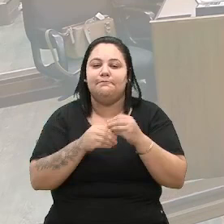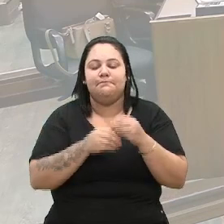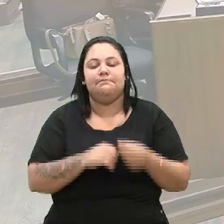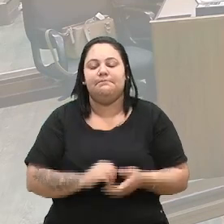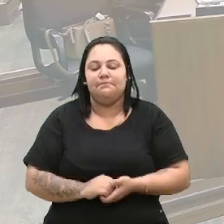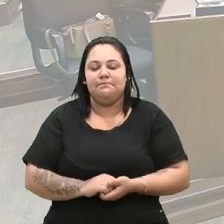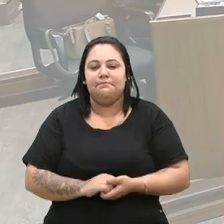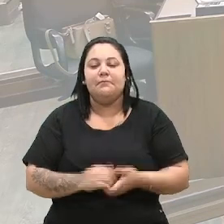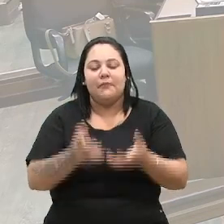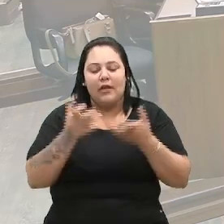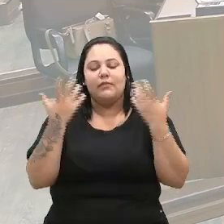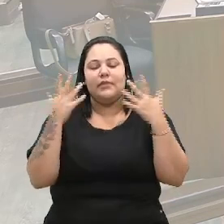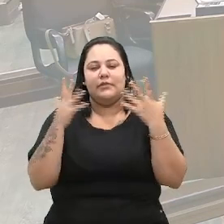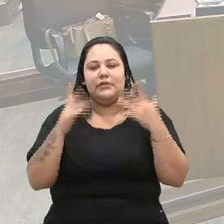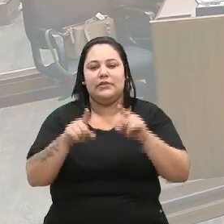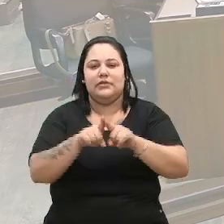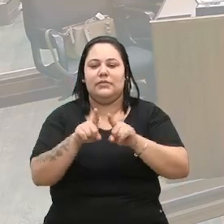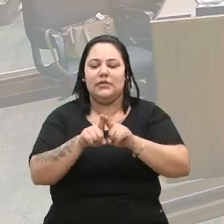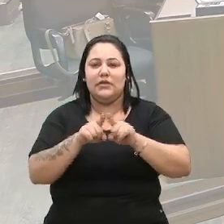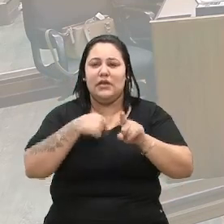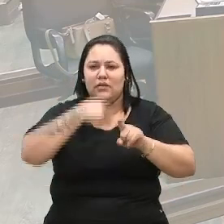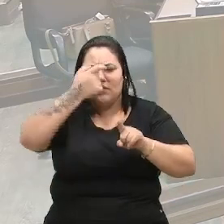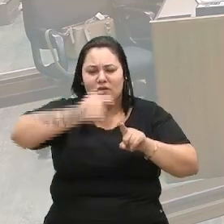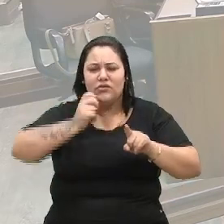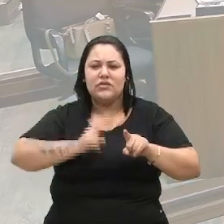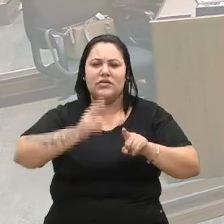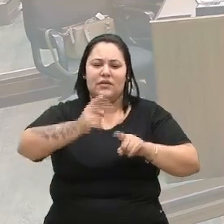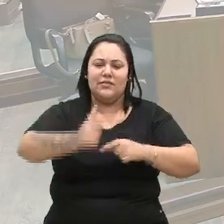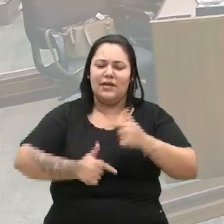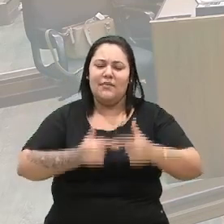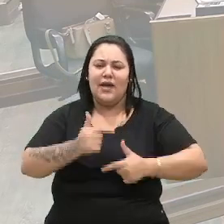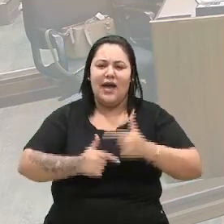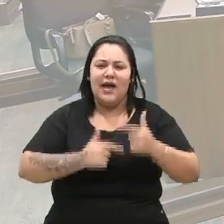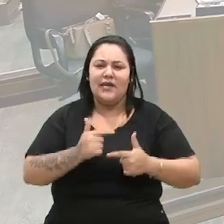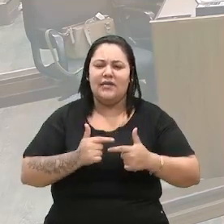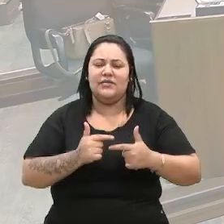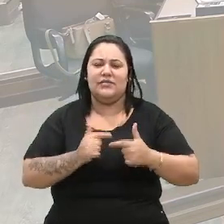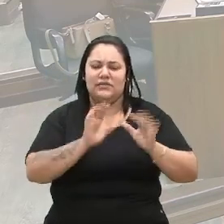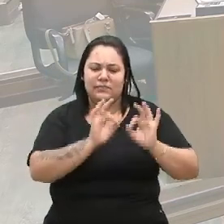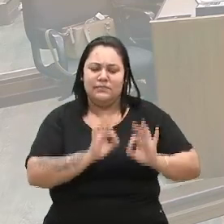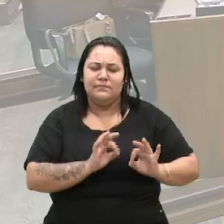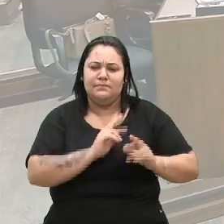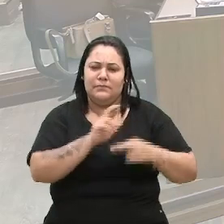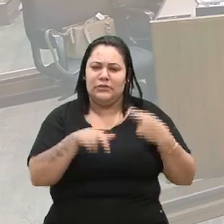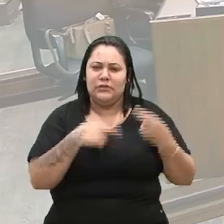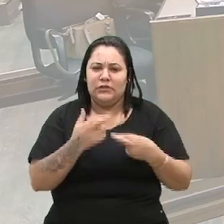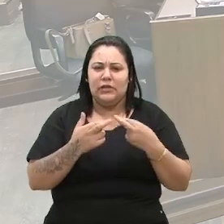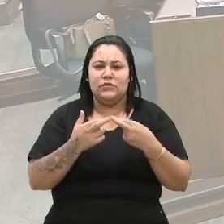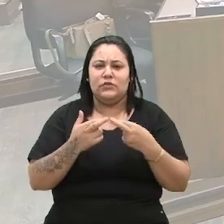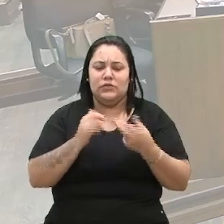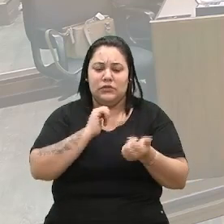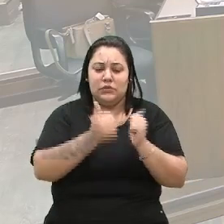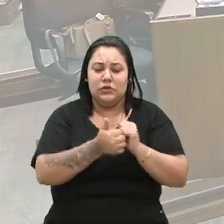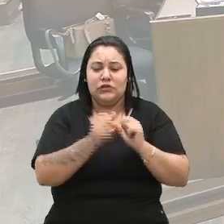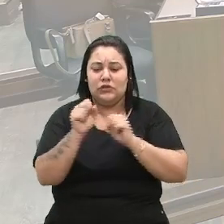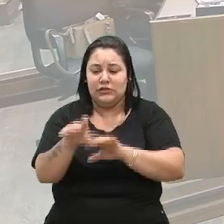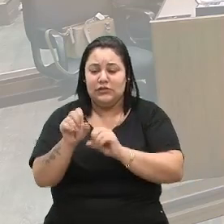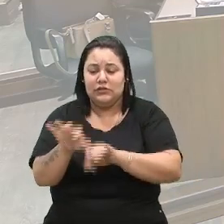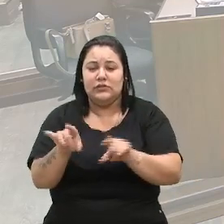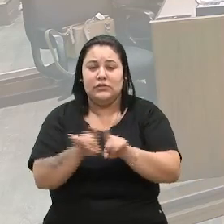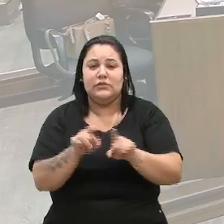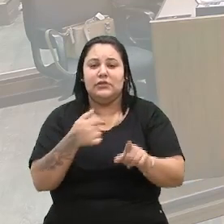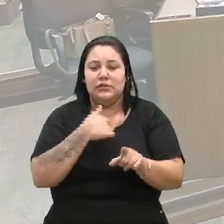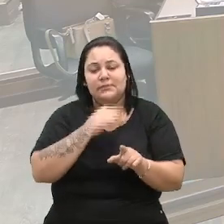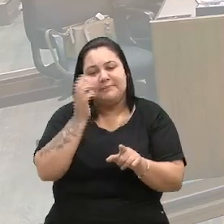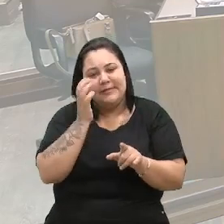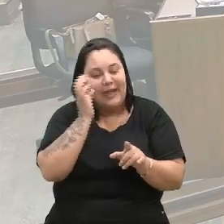lhe parabenizar, né? Acho que sempre quando se trabalha a questão de esporte e educação, vereador Cadore, eu